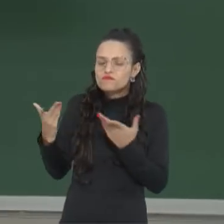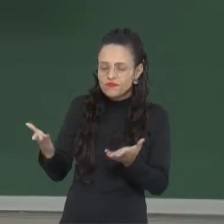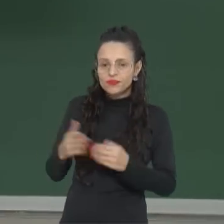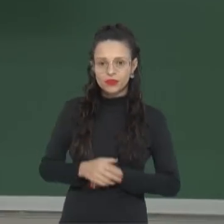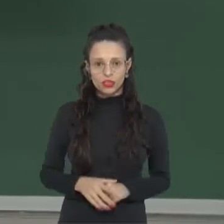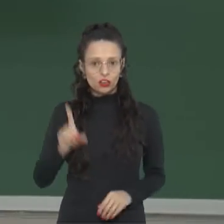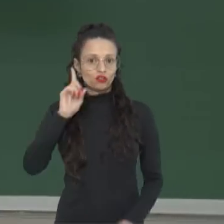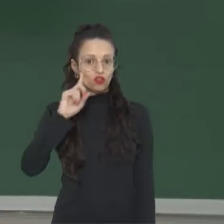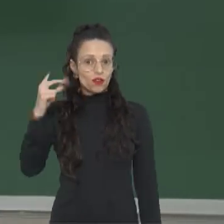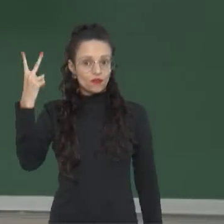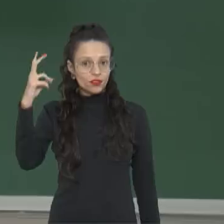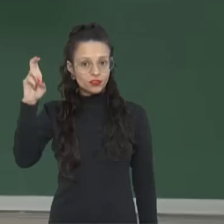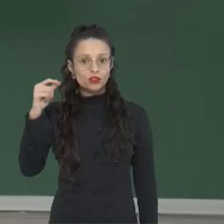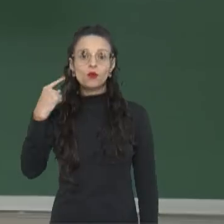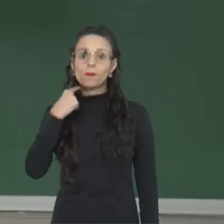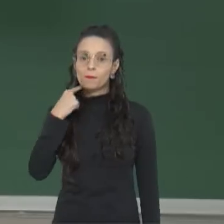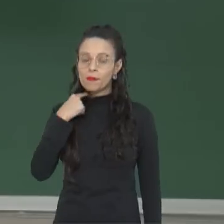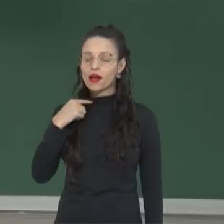dia 25 de maio de